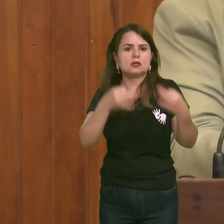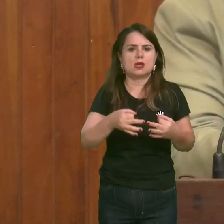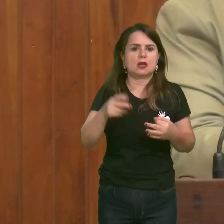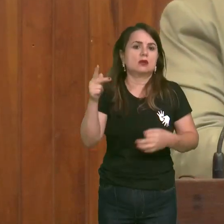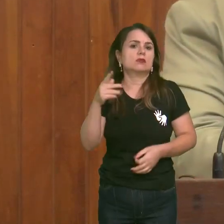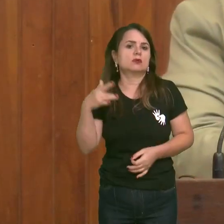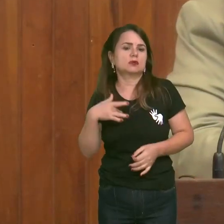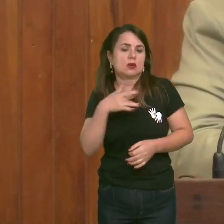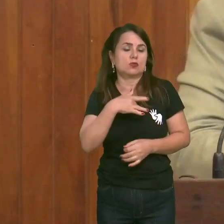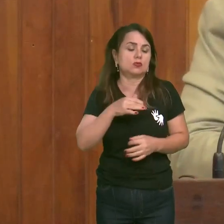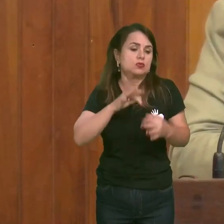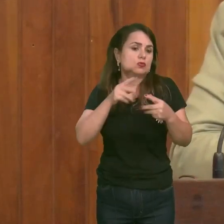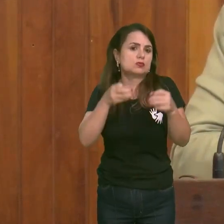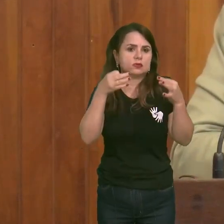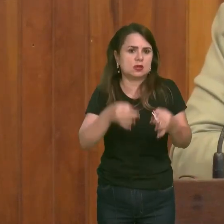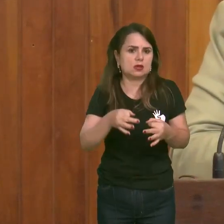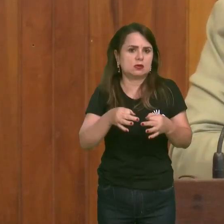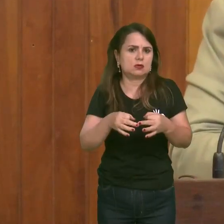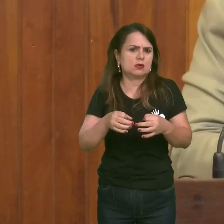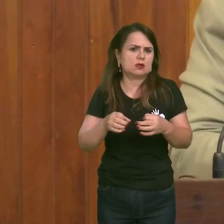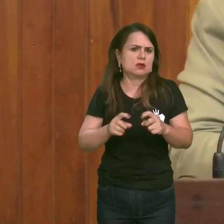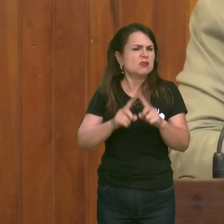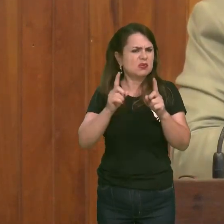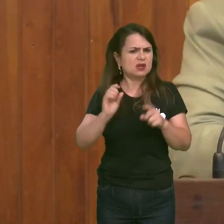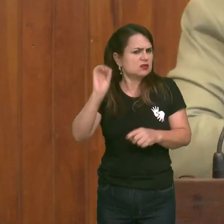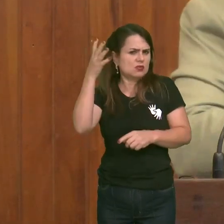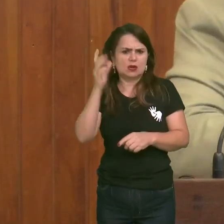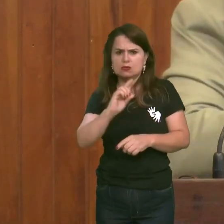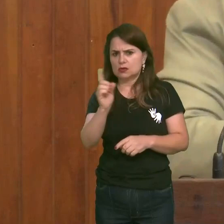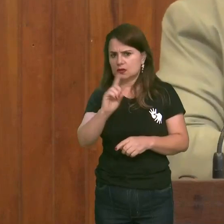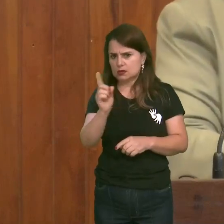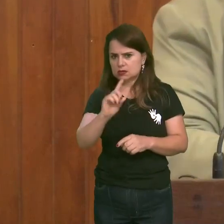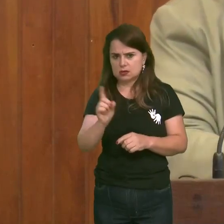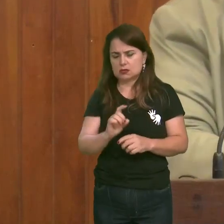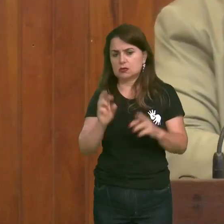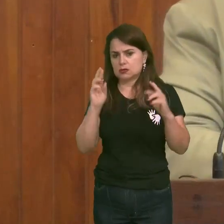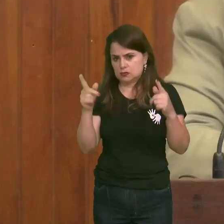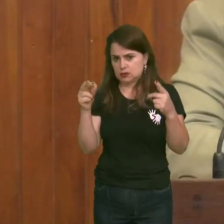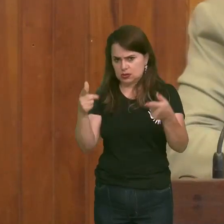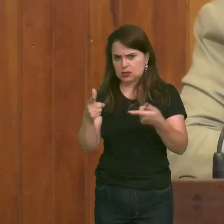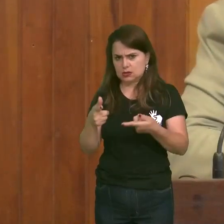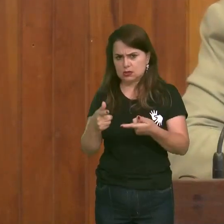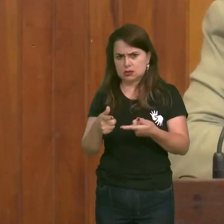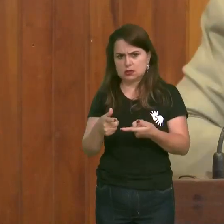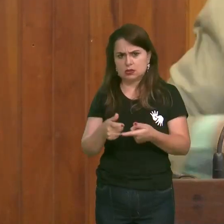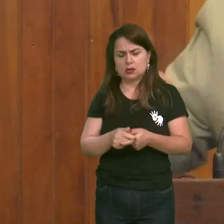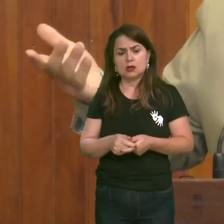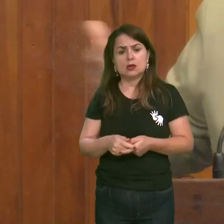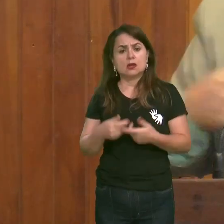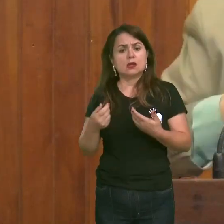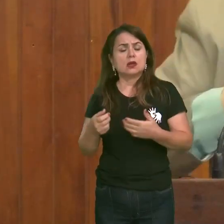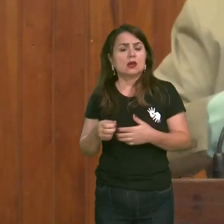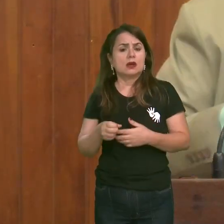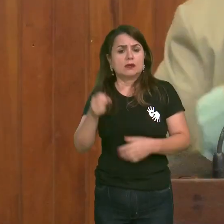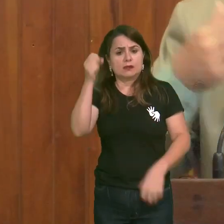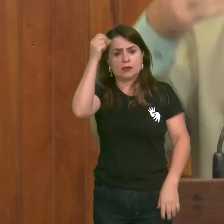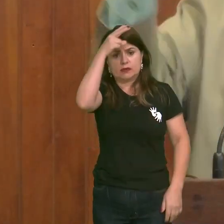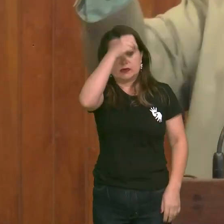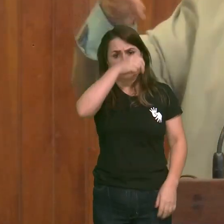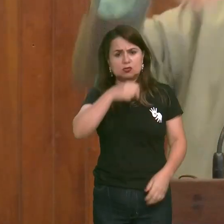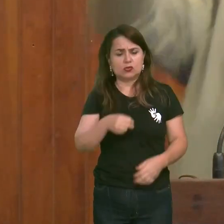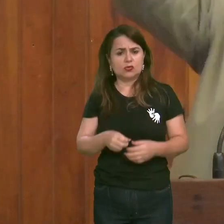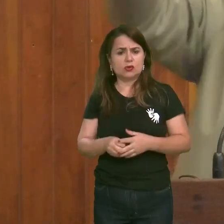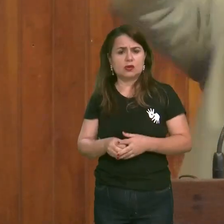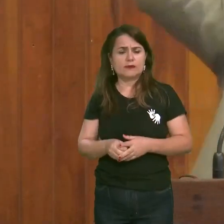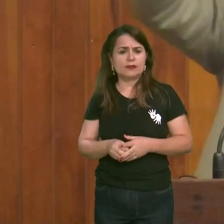não é o que acontece o criador Danilo terceirizando tudo terceirizando tudo daqui a pouco eu não sei o